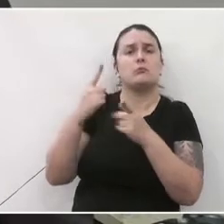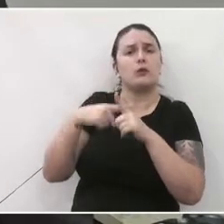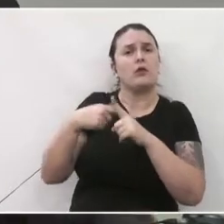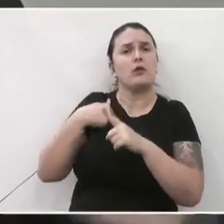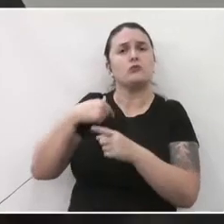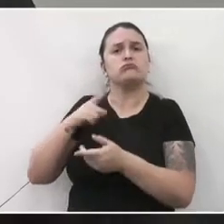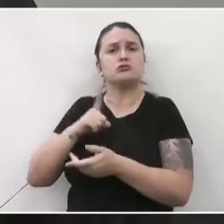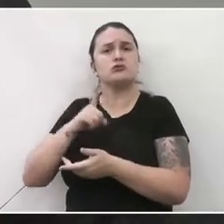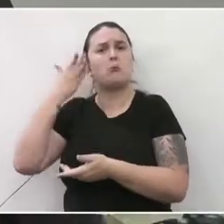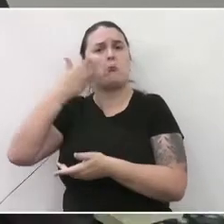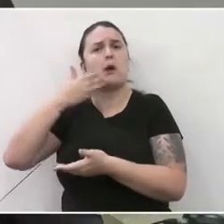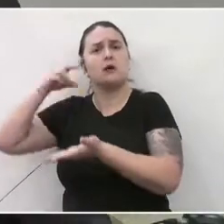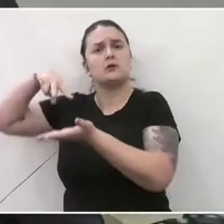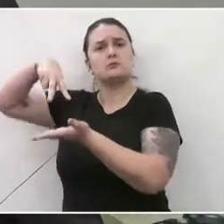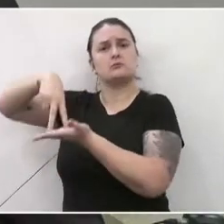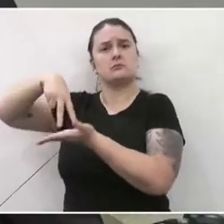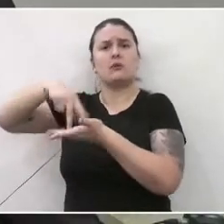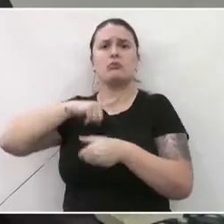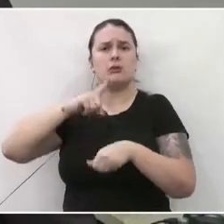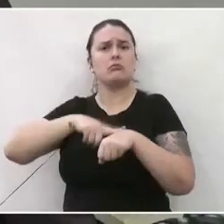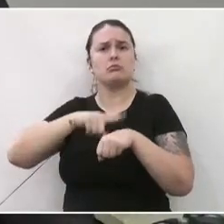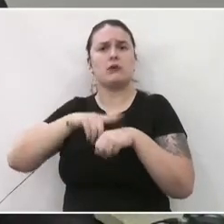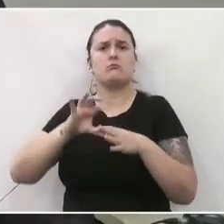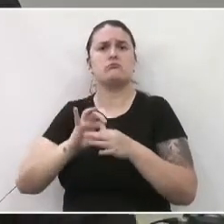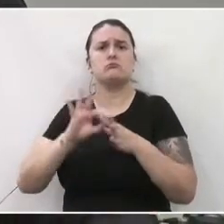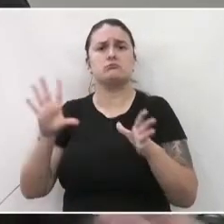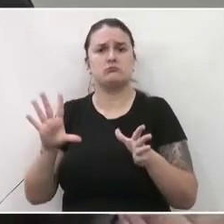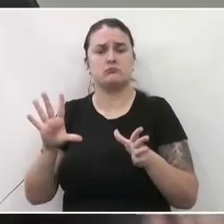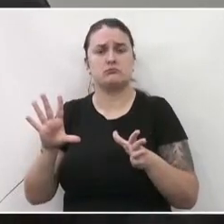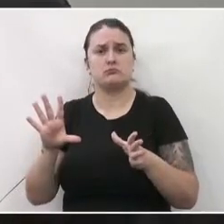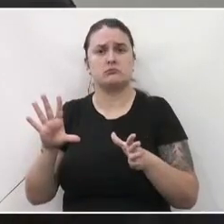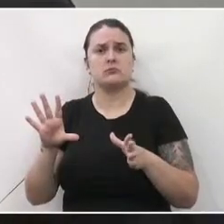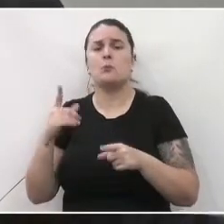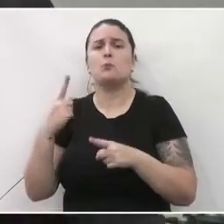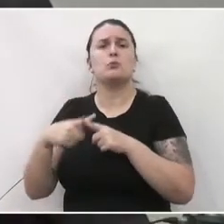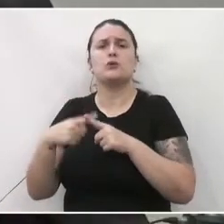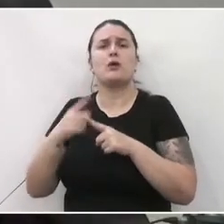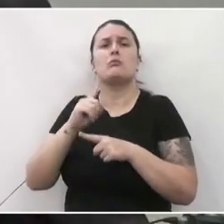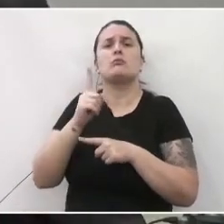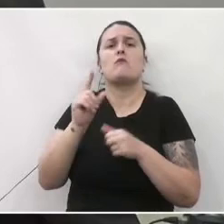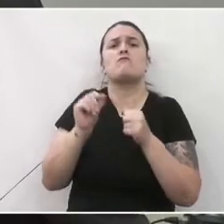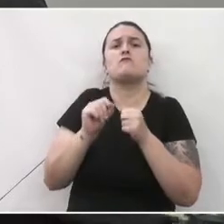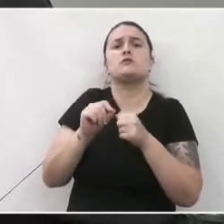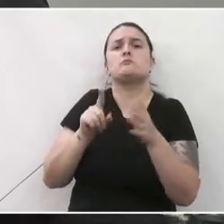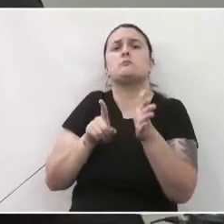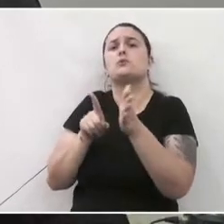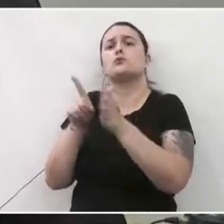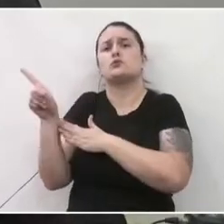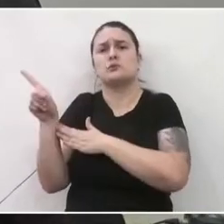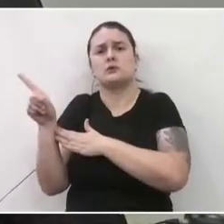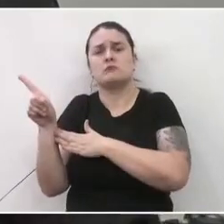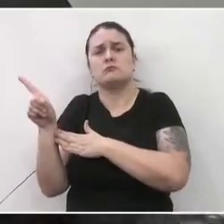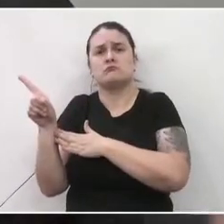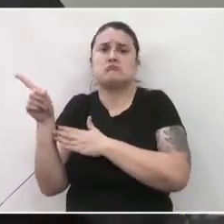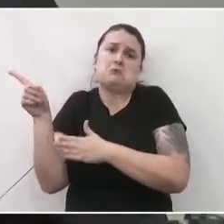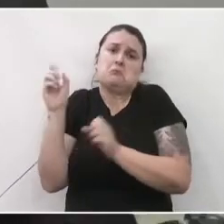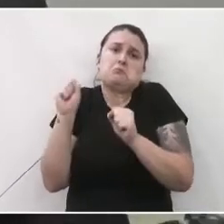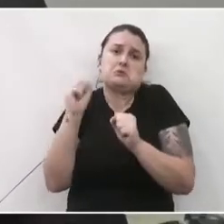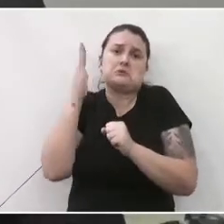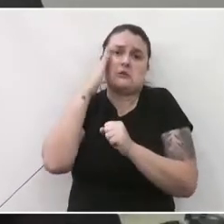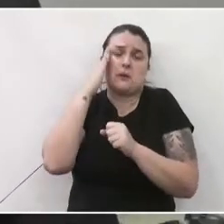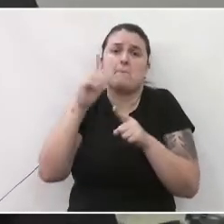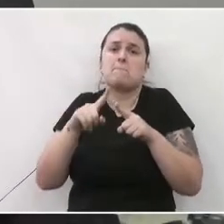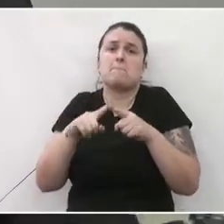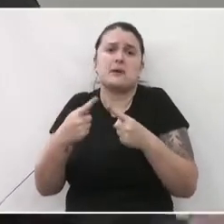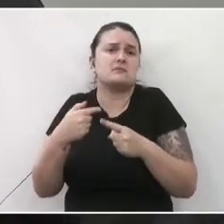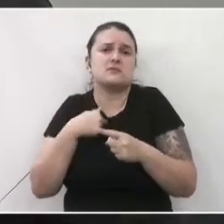na tribuna. Nós tínhamos tempo suficiente, né? O porquê disso só ele poderia saber. Mas eu